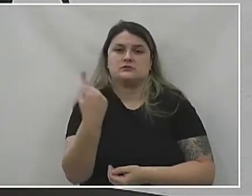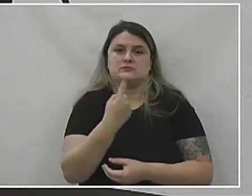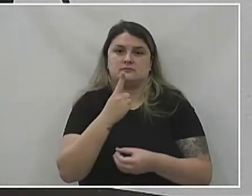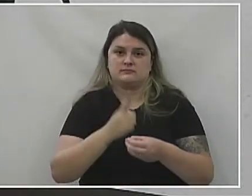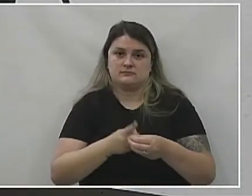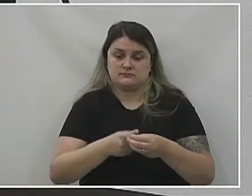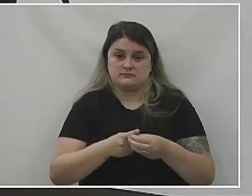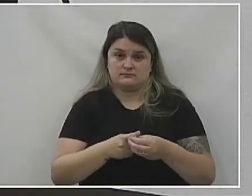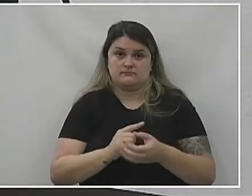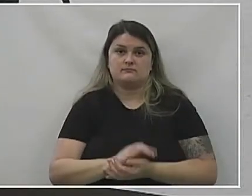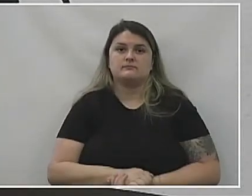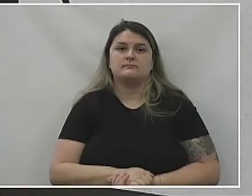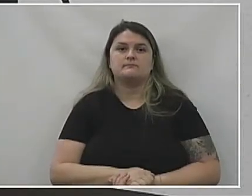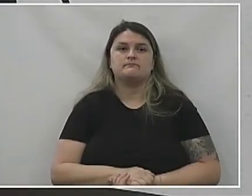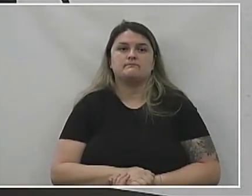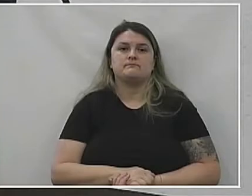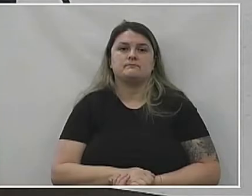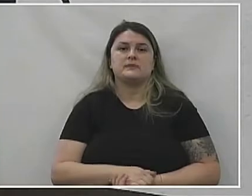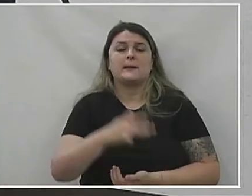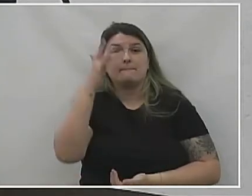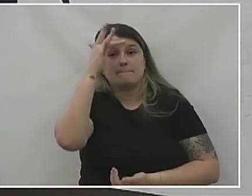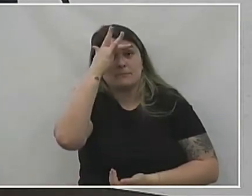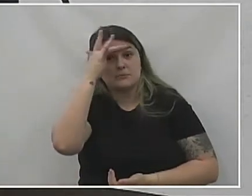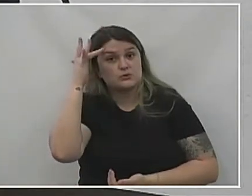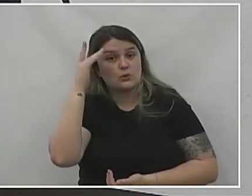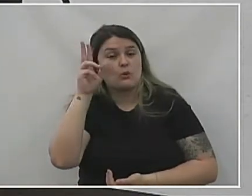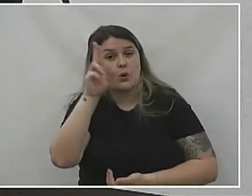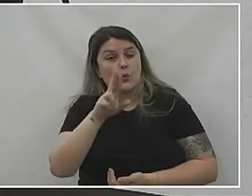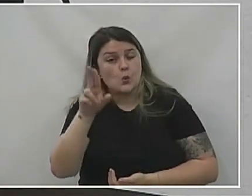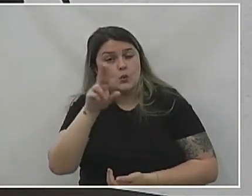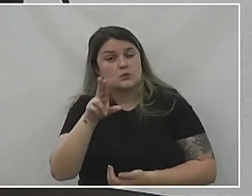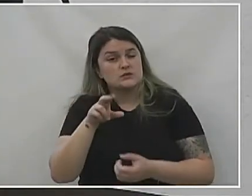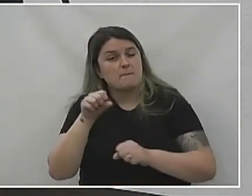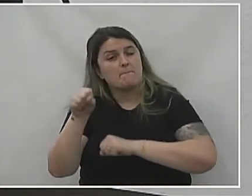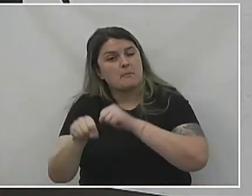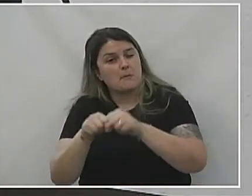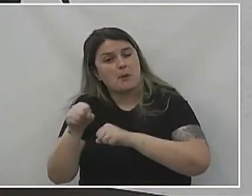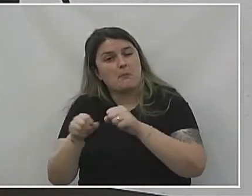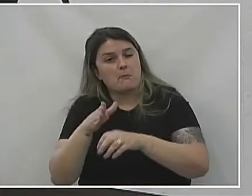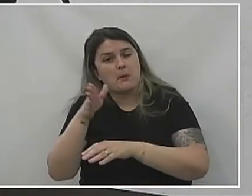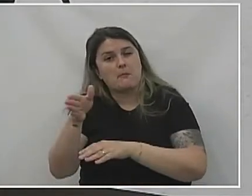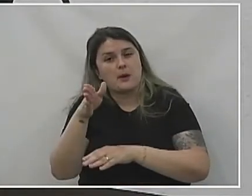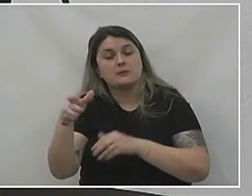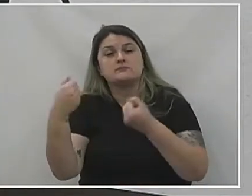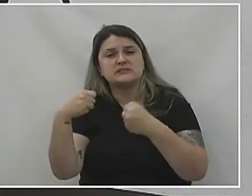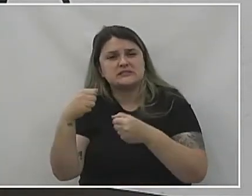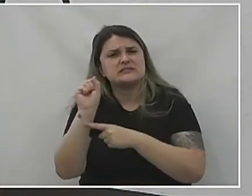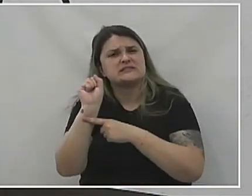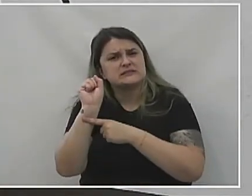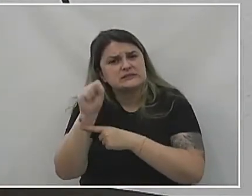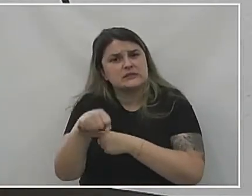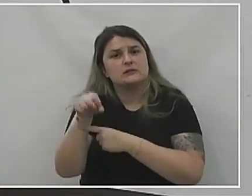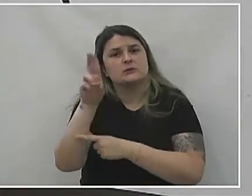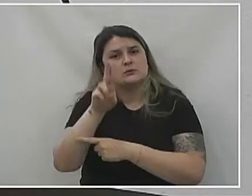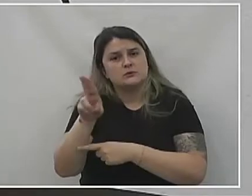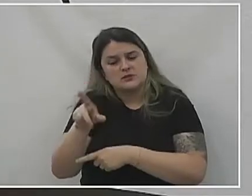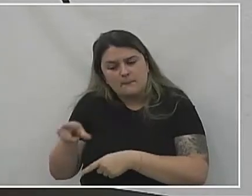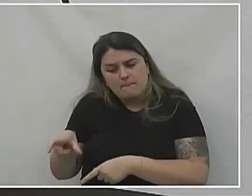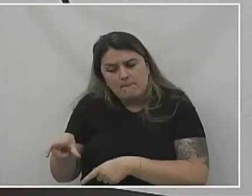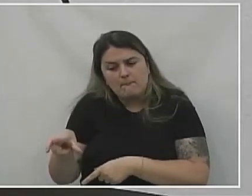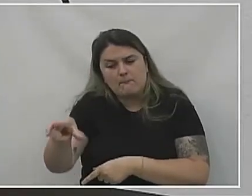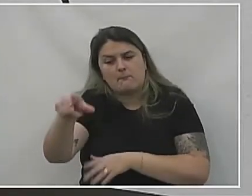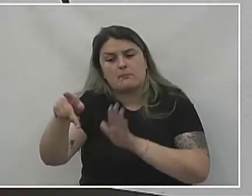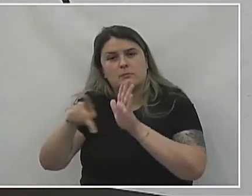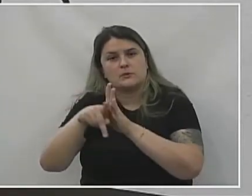município grandes grande quantidade de pessoas utilizam esse meio de transporte E isso tem que ser implantado em nosso município como a